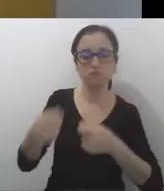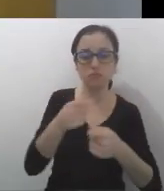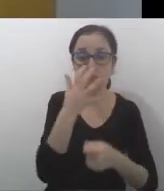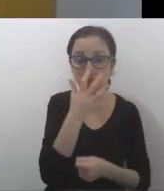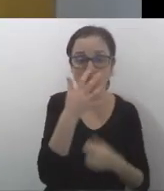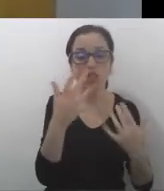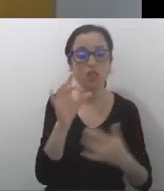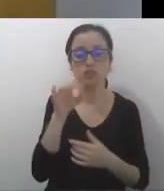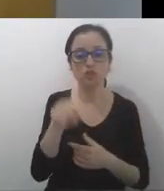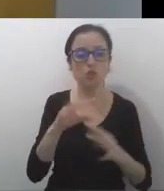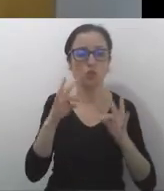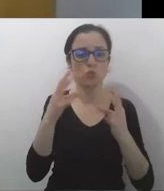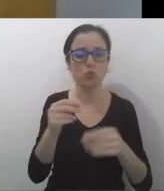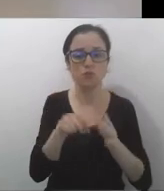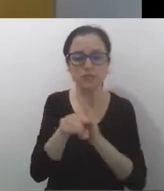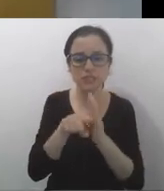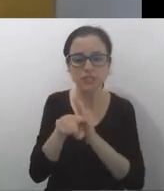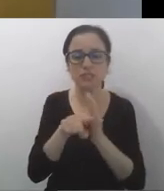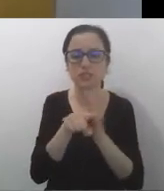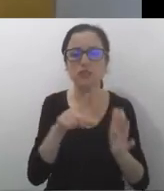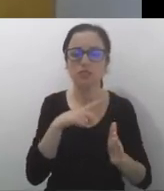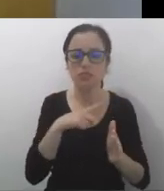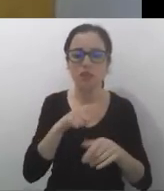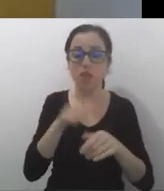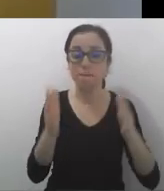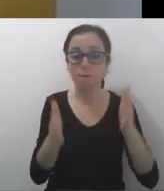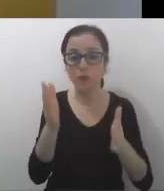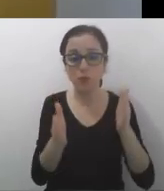nesse período em relação, por exemplo, ao desenvolvimento de